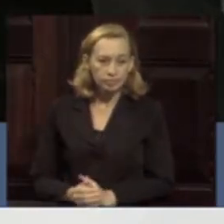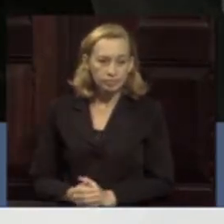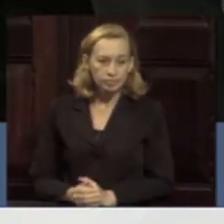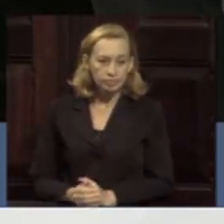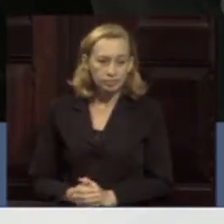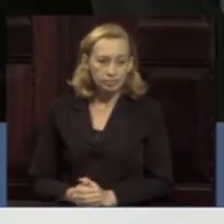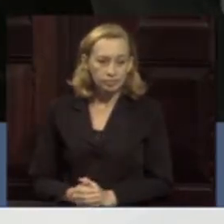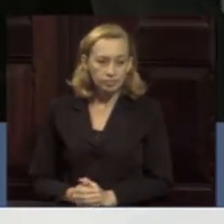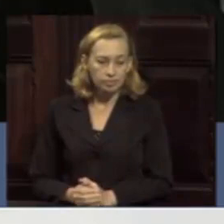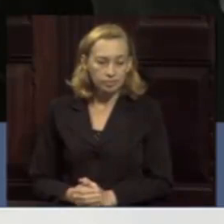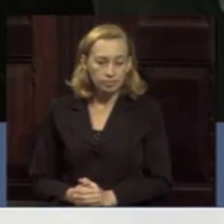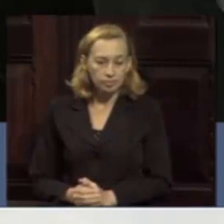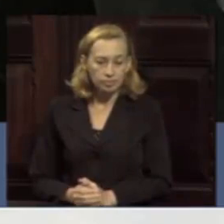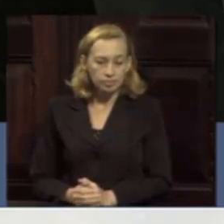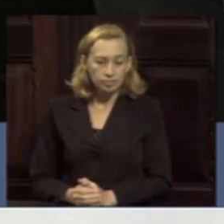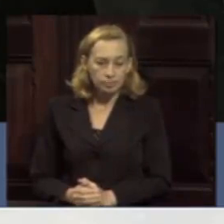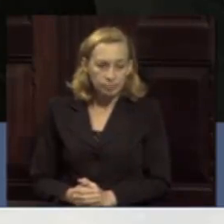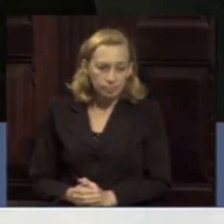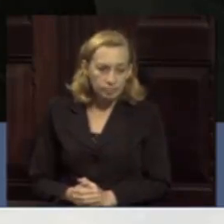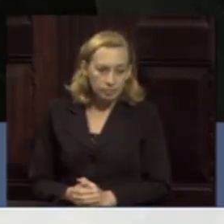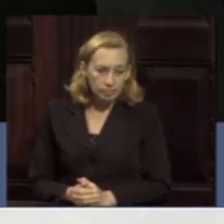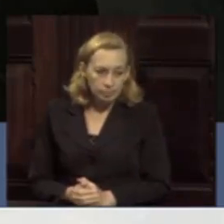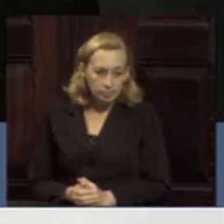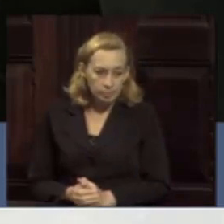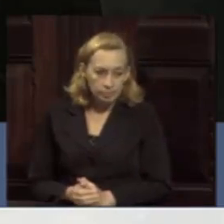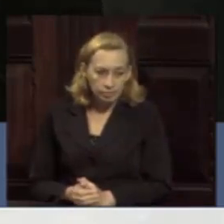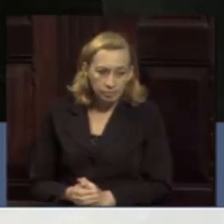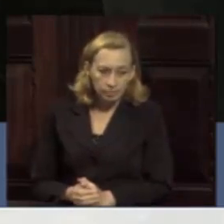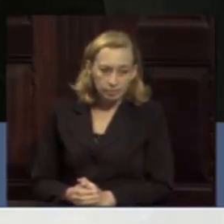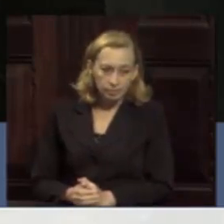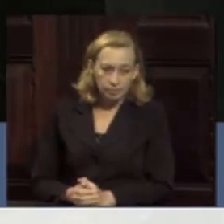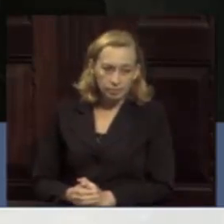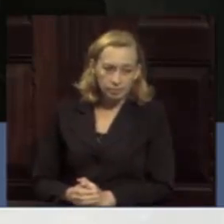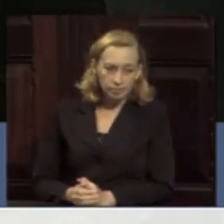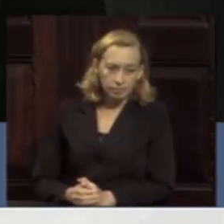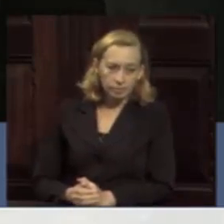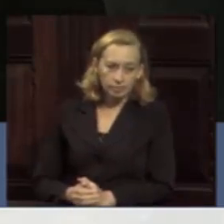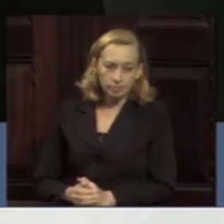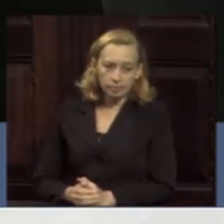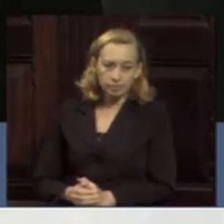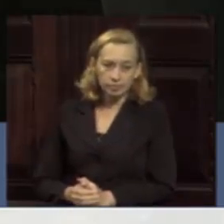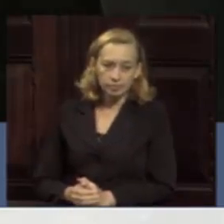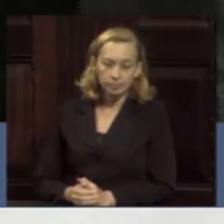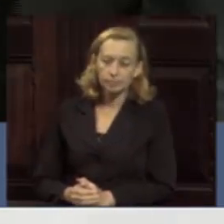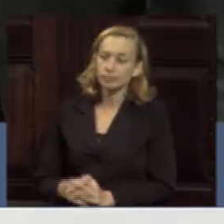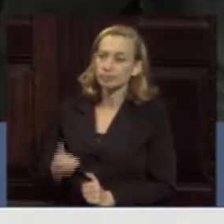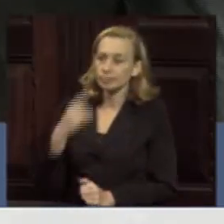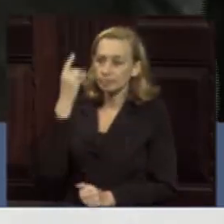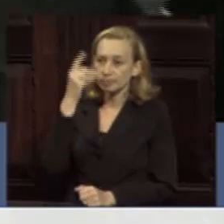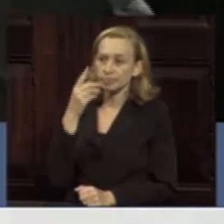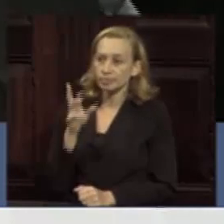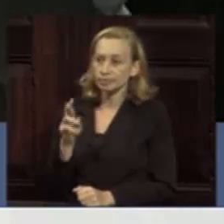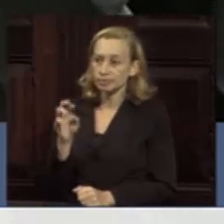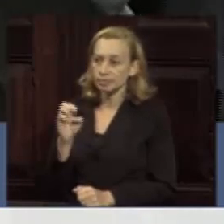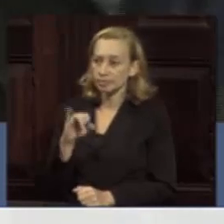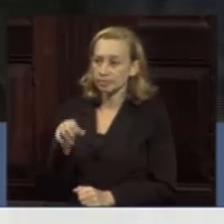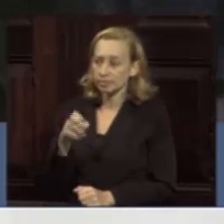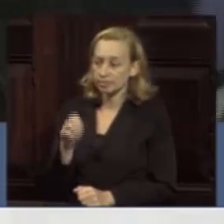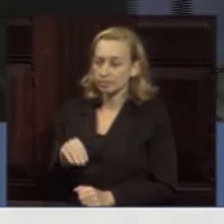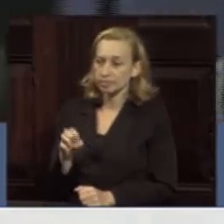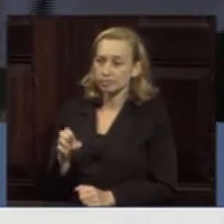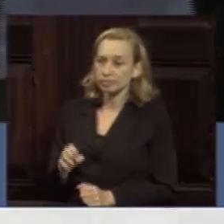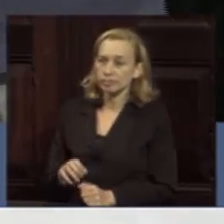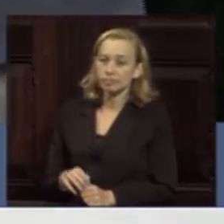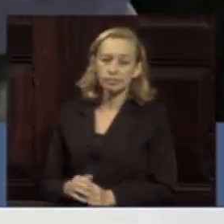das emendas, né? E aí, no caso, rejeitando a subemenda da deputada enfermeira Rejane, porque já foi esclarecido que